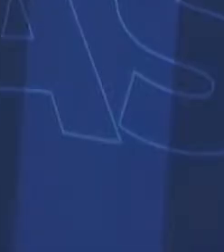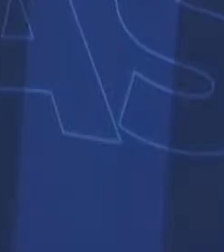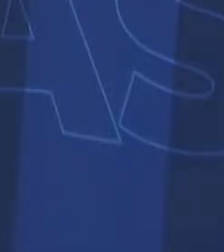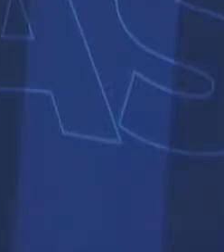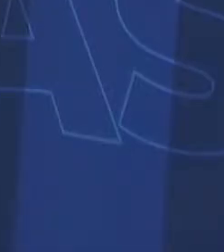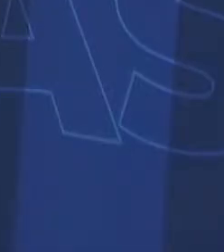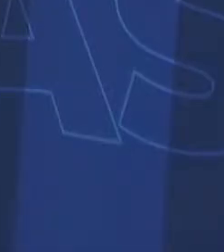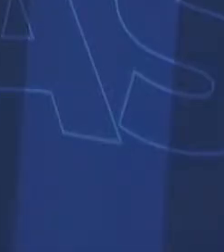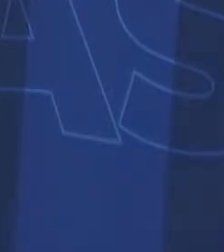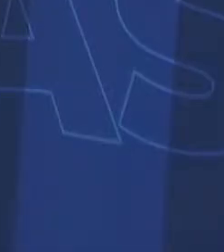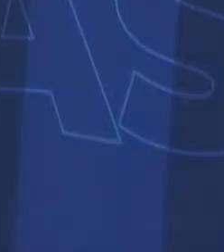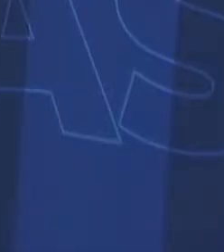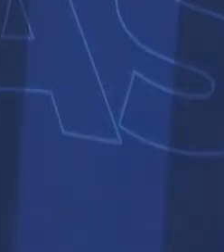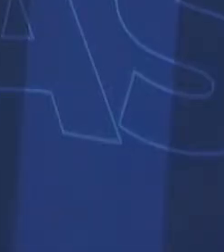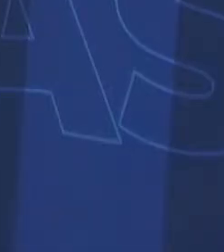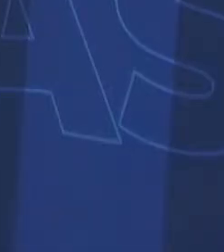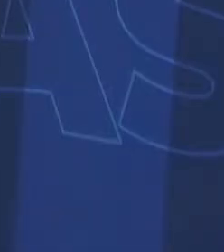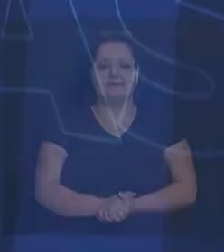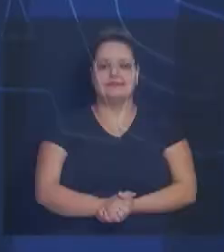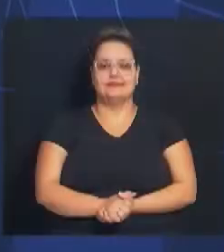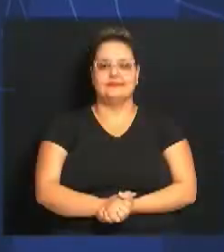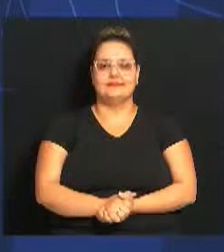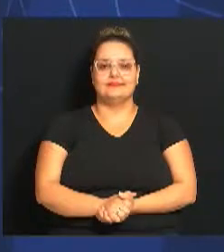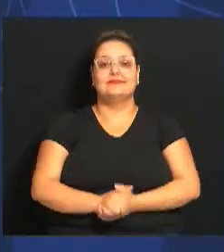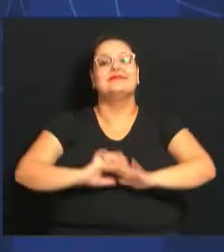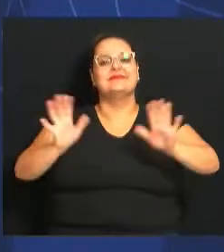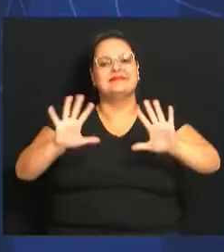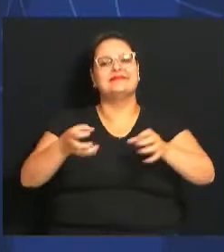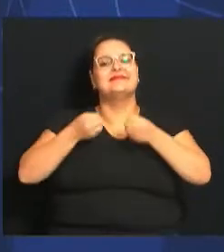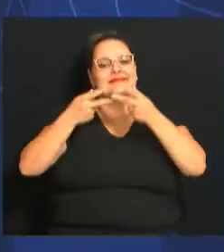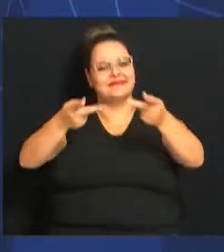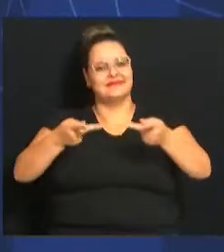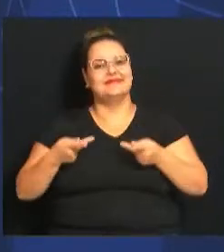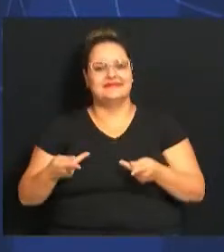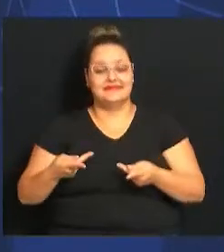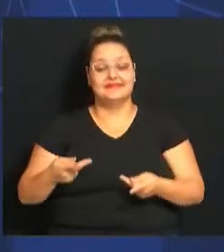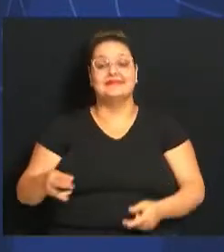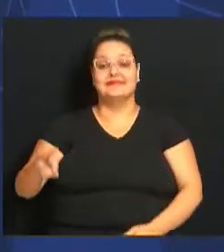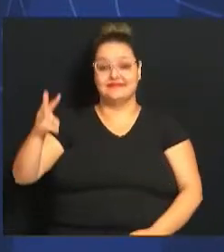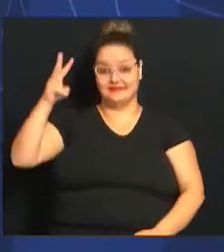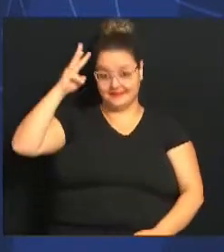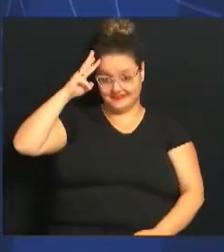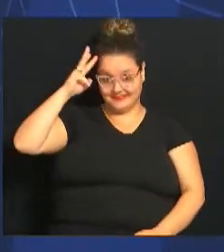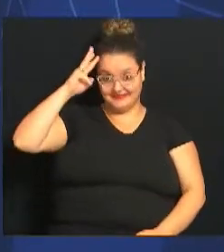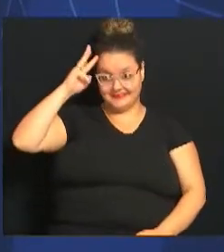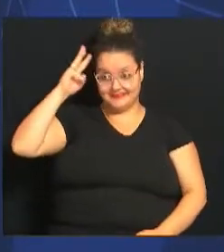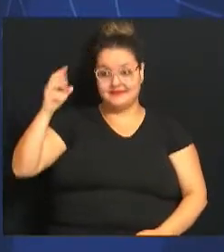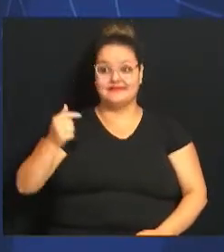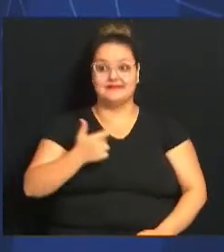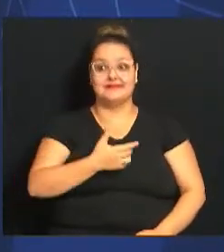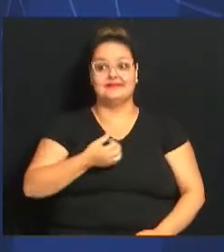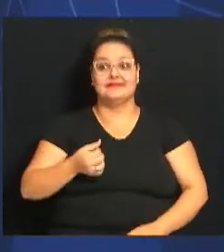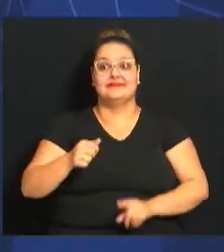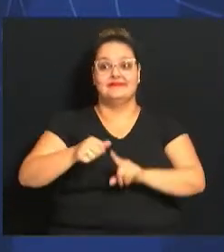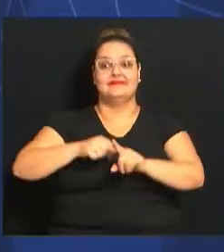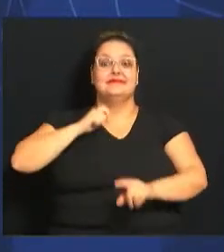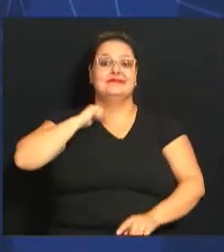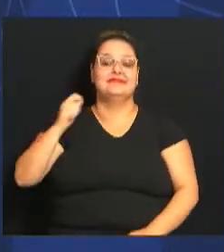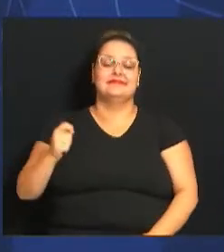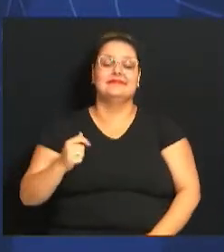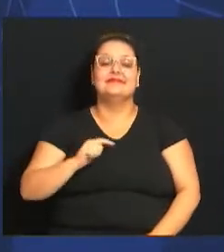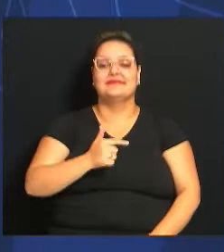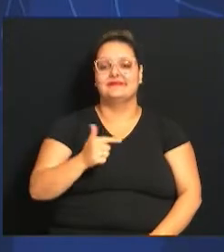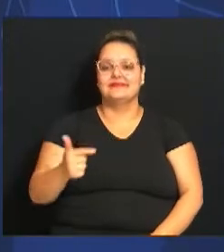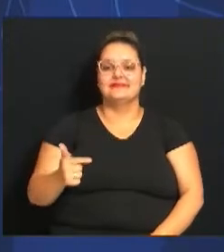Olá, seja bem-vinda, seja bem-vindo. Terça-feira, 26 de abril de 2022. Começa agora o Câmara